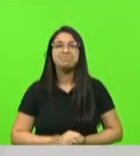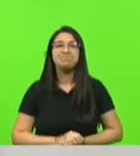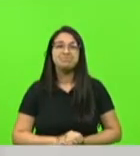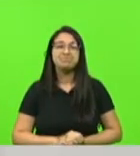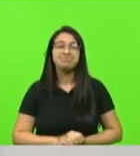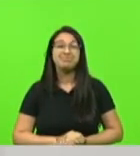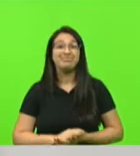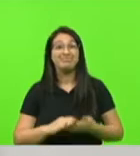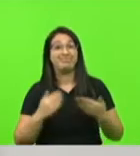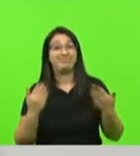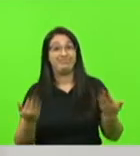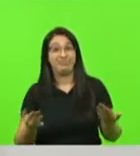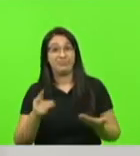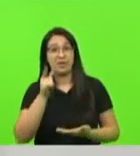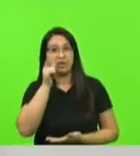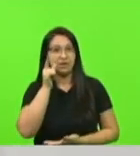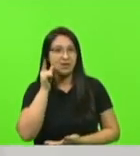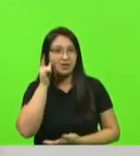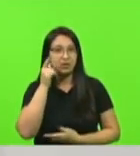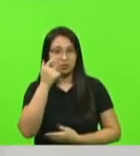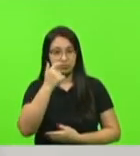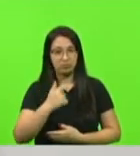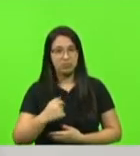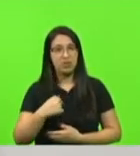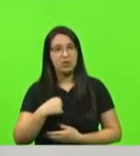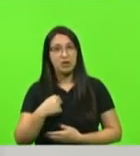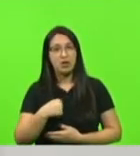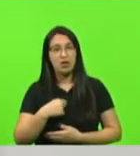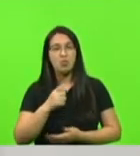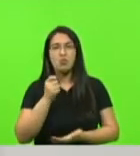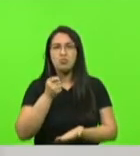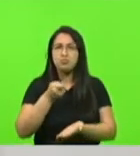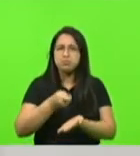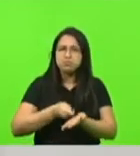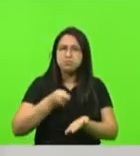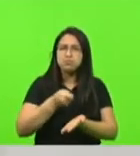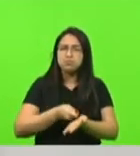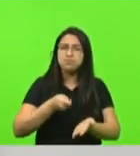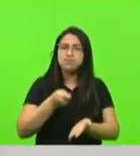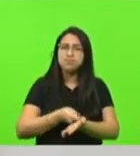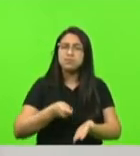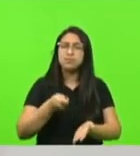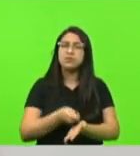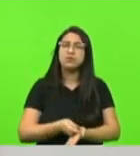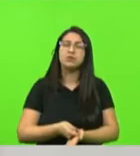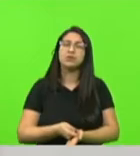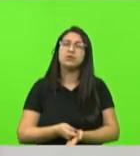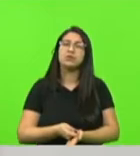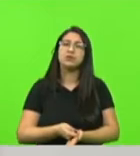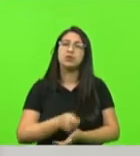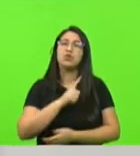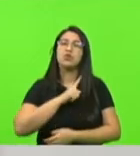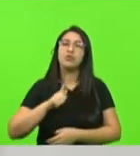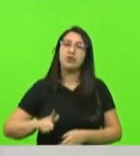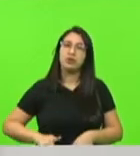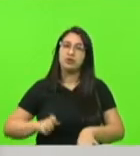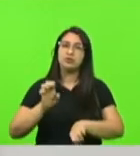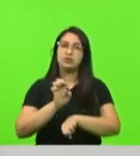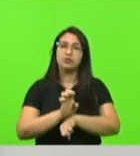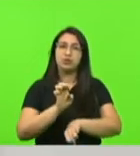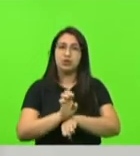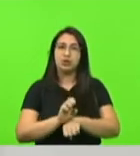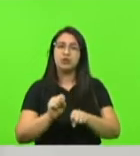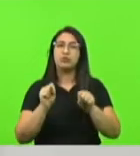Portanto, o deputado Laércio vai continuar insistindo para que o nosso governador do estado,